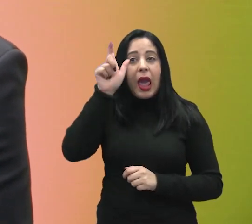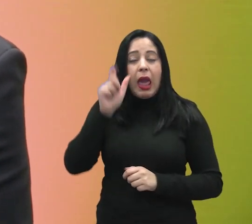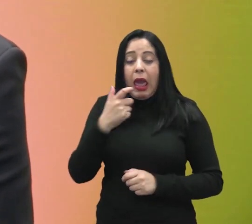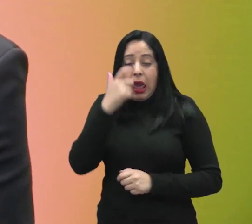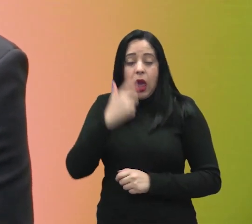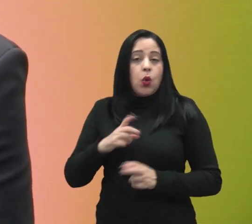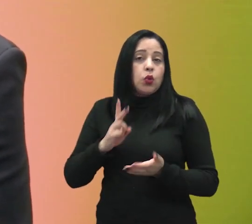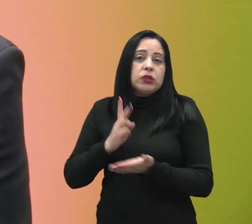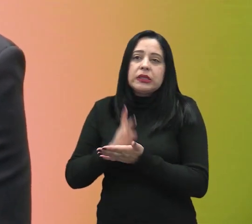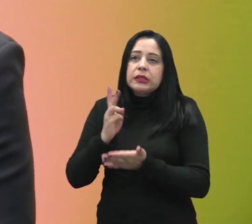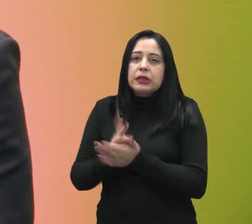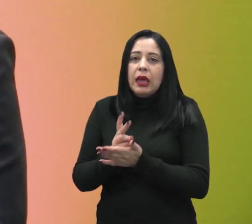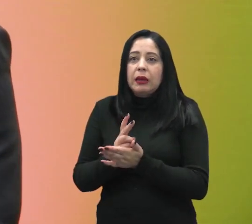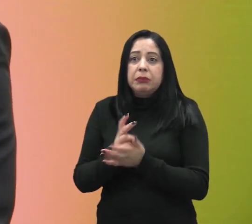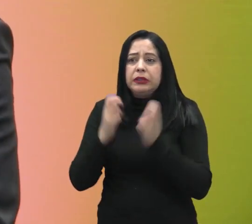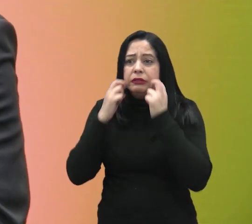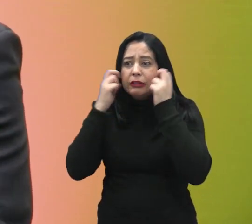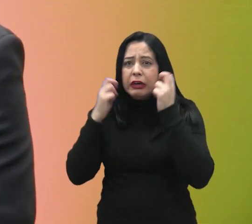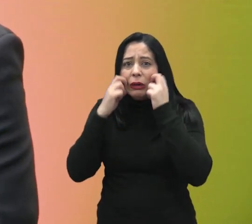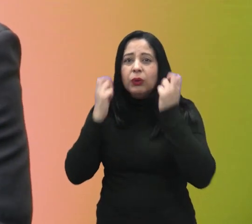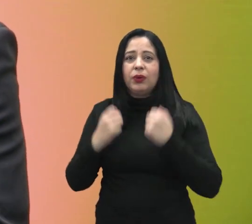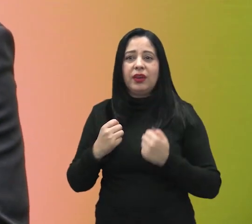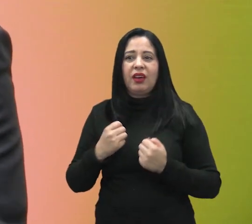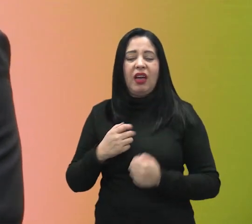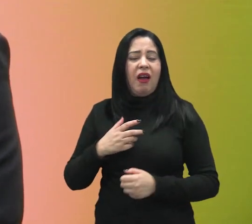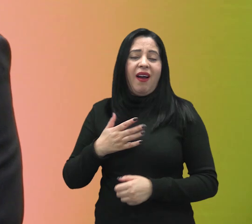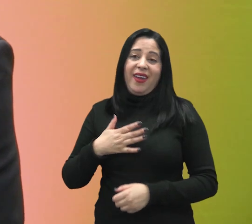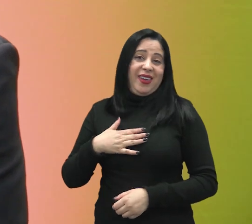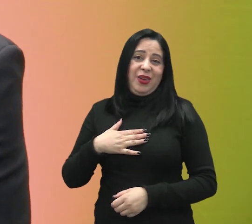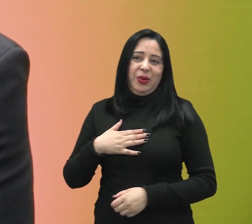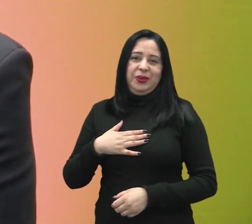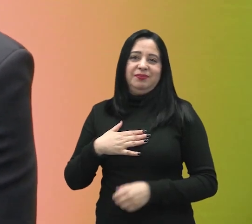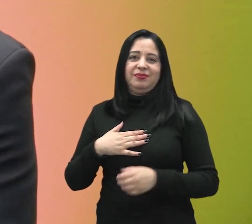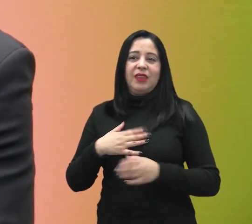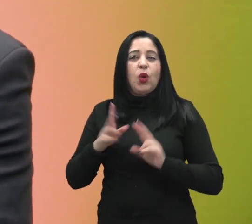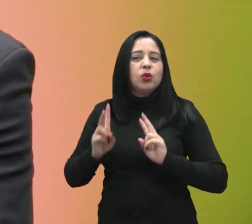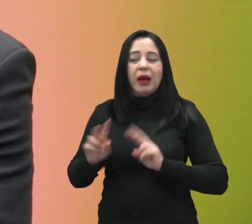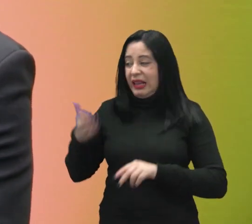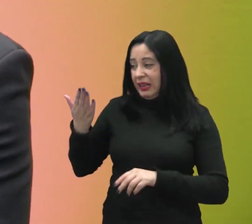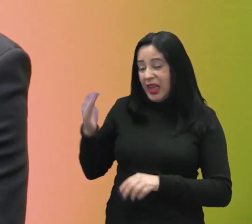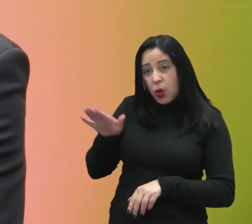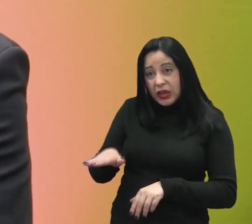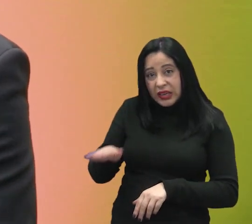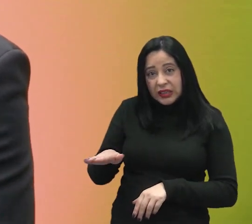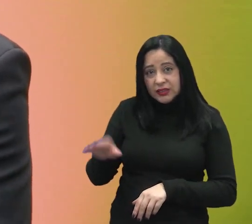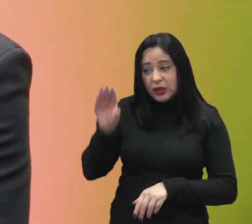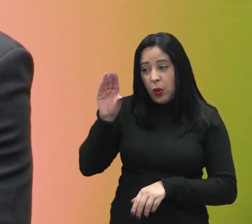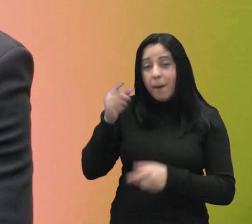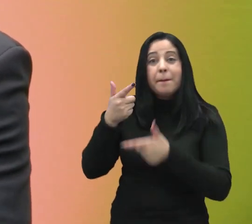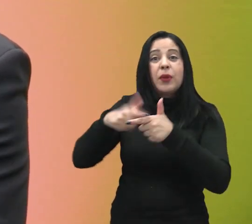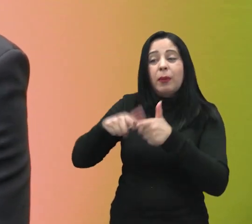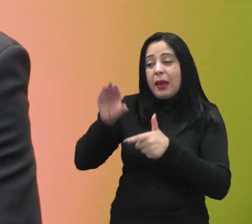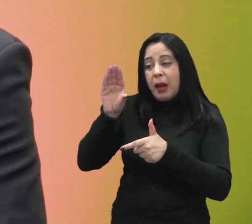fui uma criança assim, até hoje eu fico vermelho, eu fico com vergonha, mas sempre fui uma criança muito gaga,